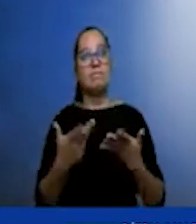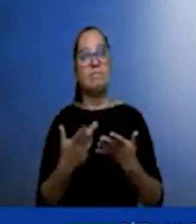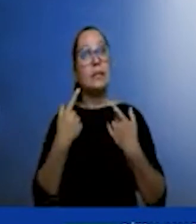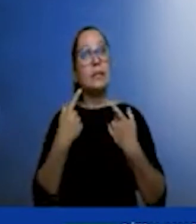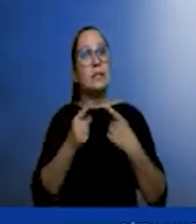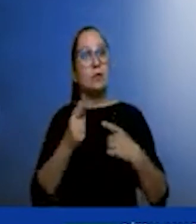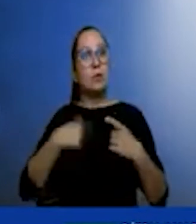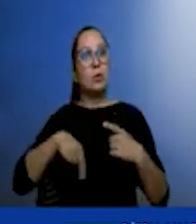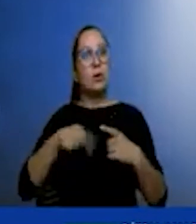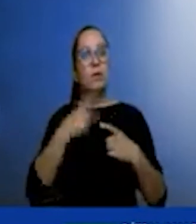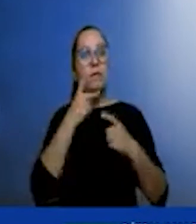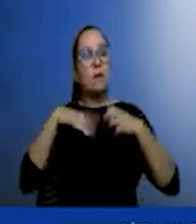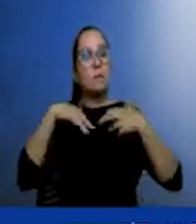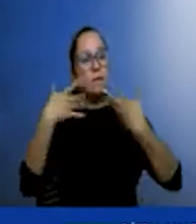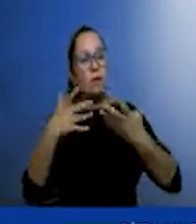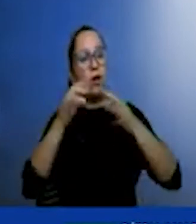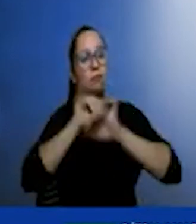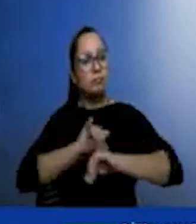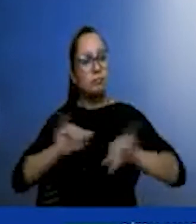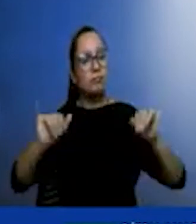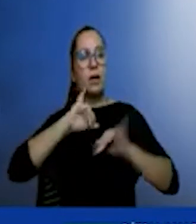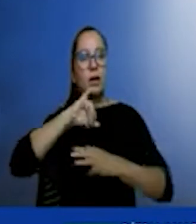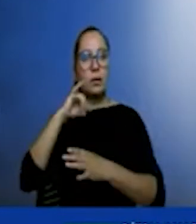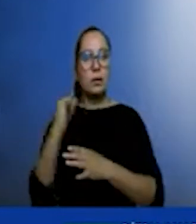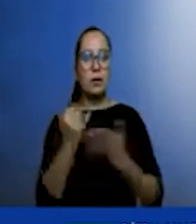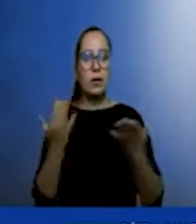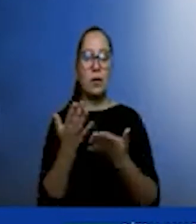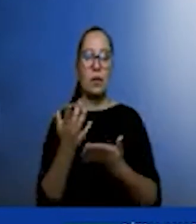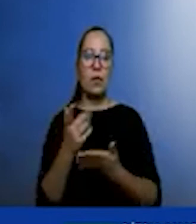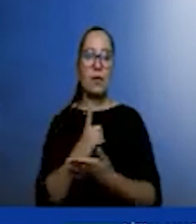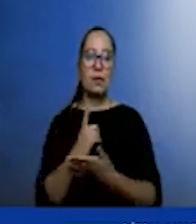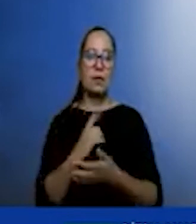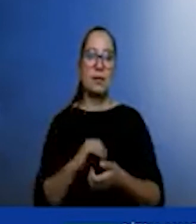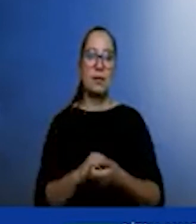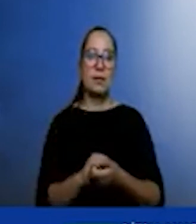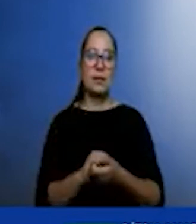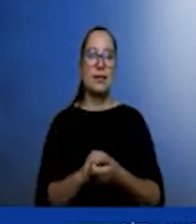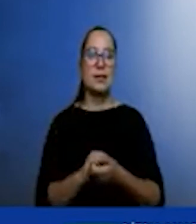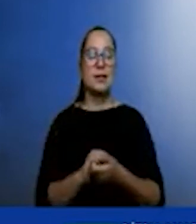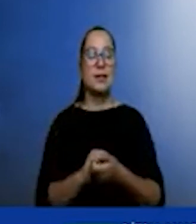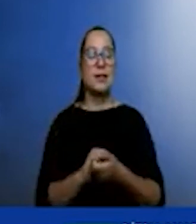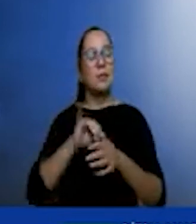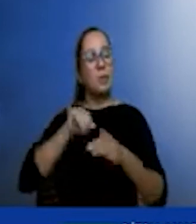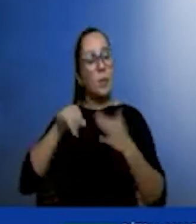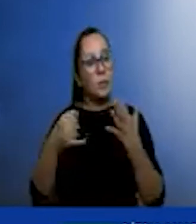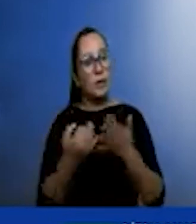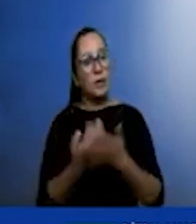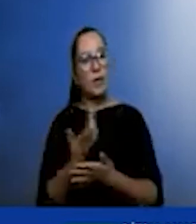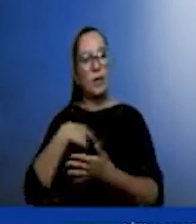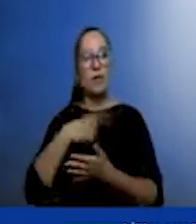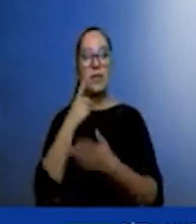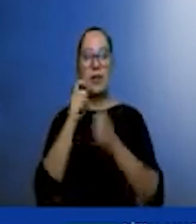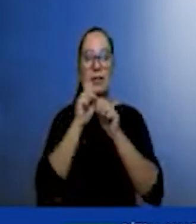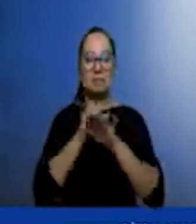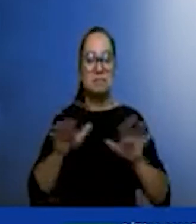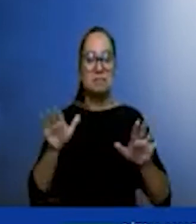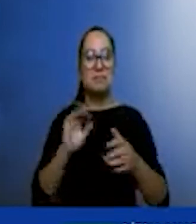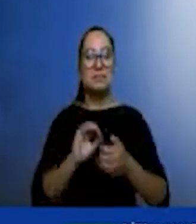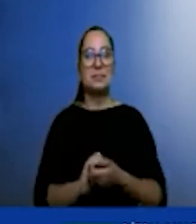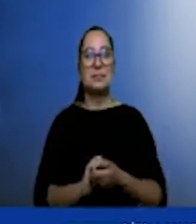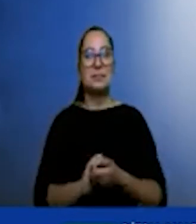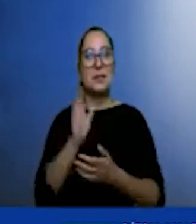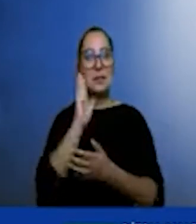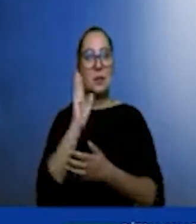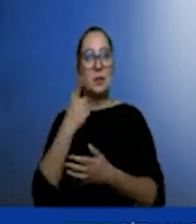para fora e aproveitar que agora parece que tem uma janela aí para a gente falar e, principalmente, para a gente ser ouvido de uma